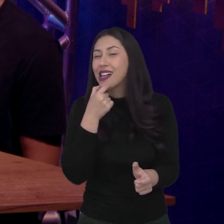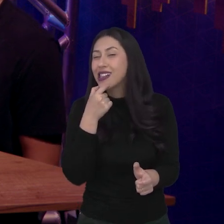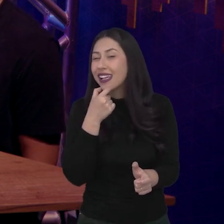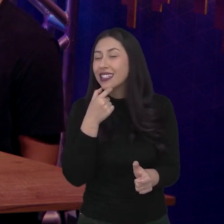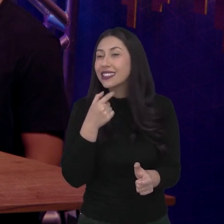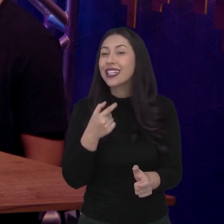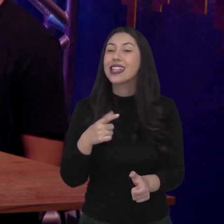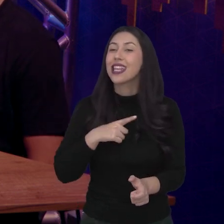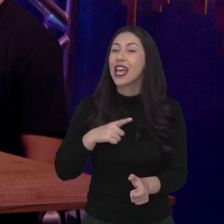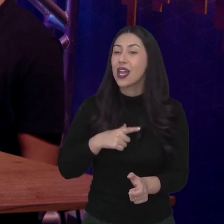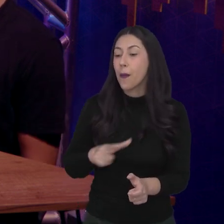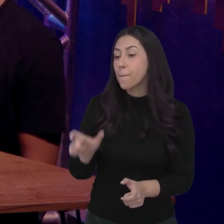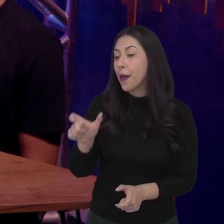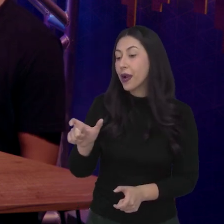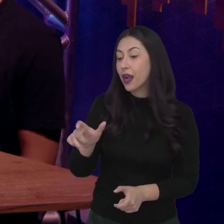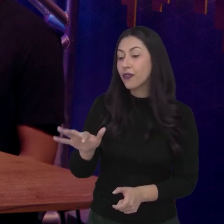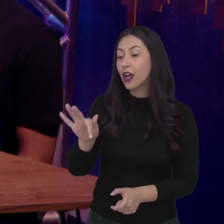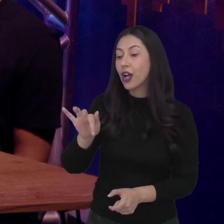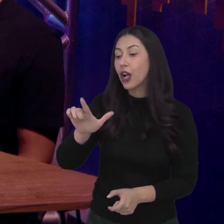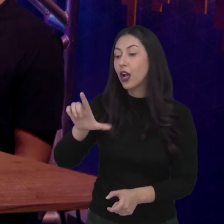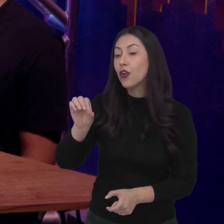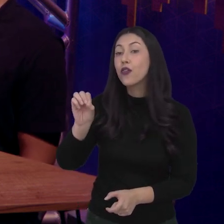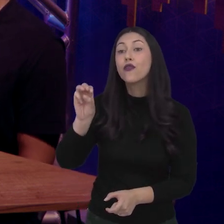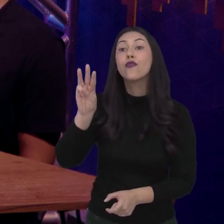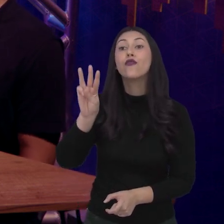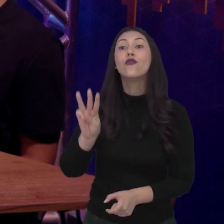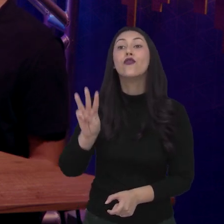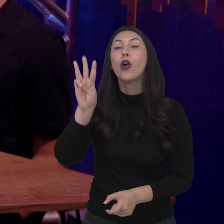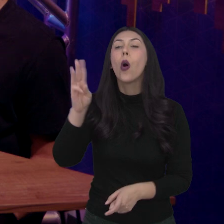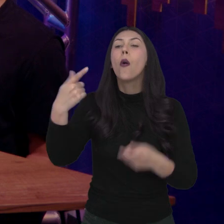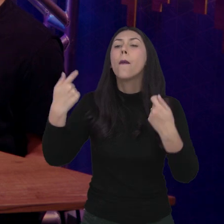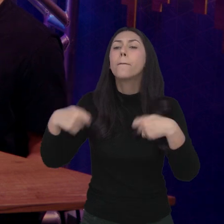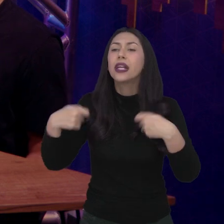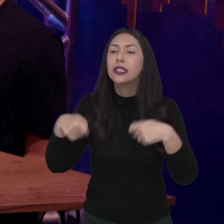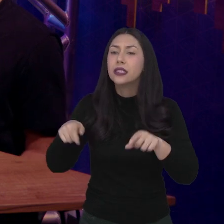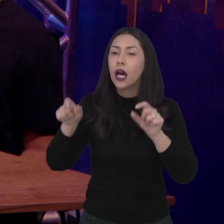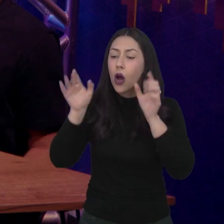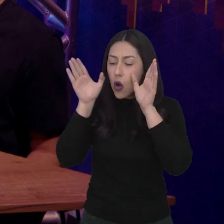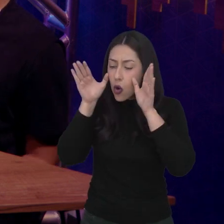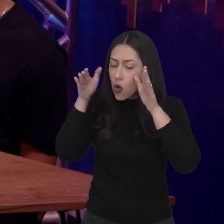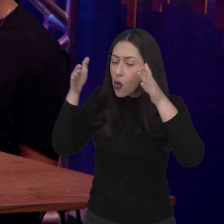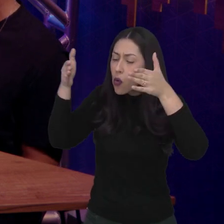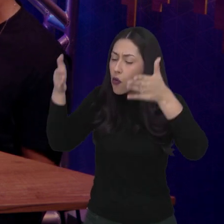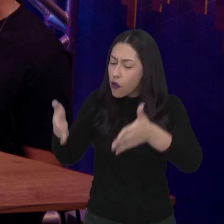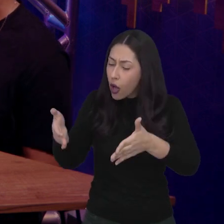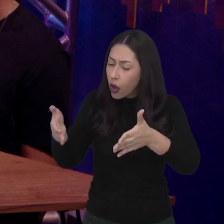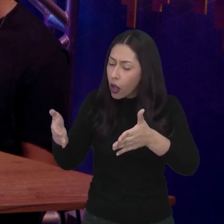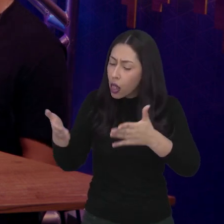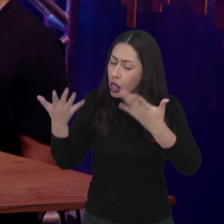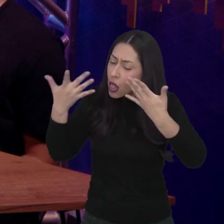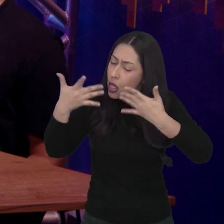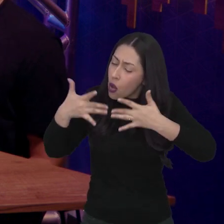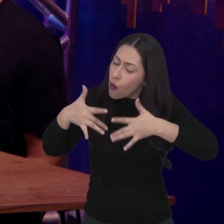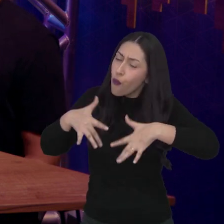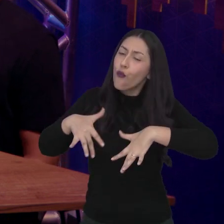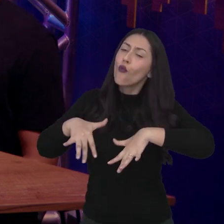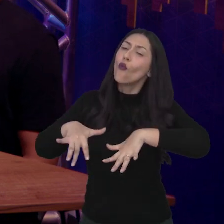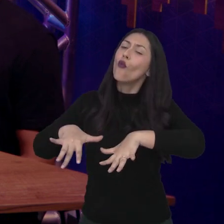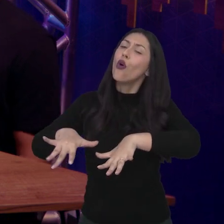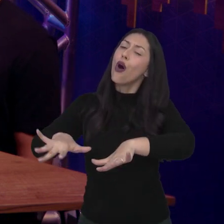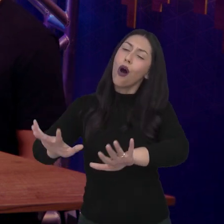falar as coisas, usa o termo flow. Você precisa entrar em um estado de flow para você